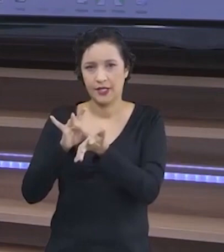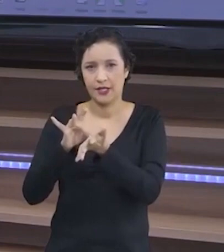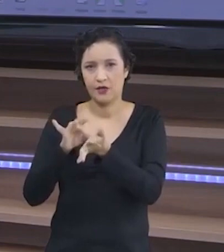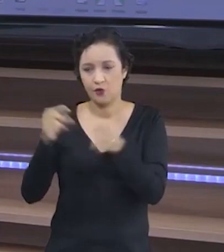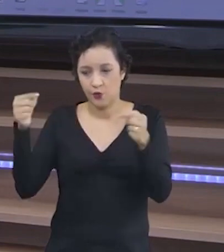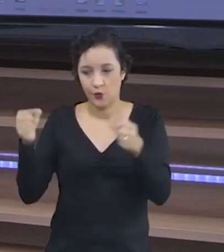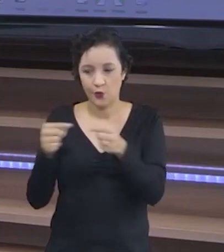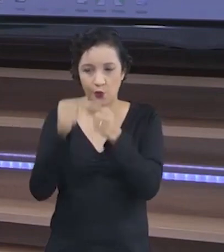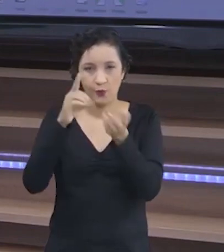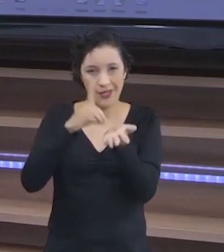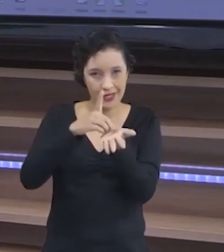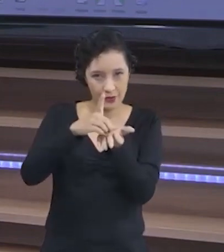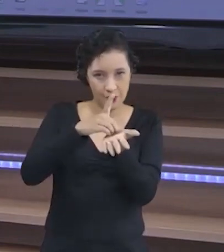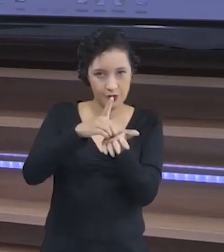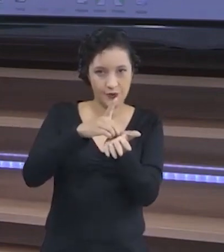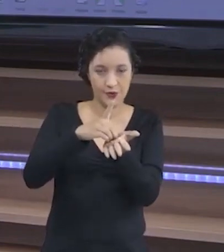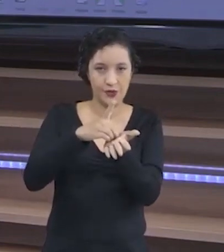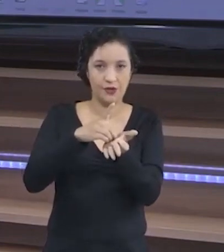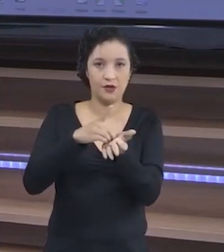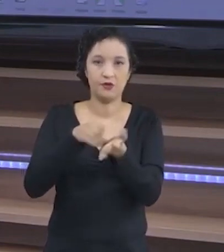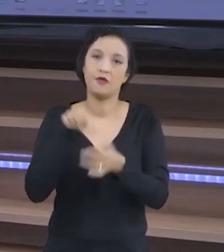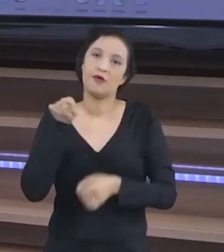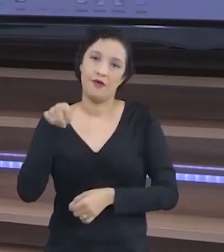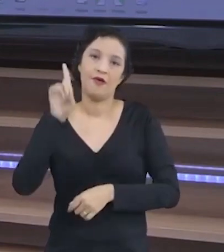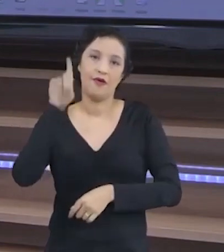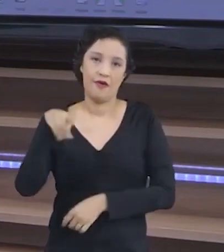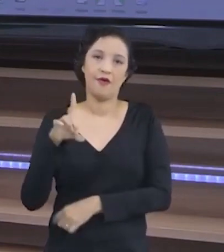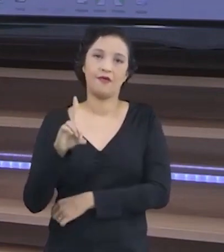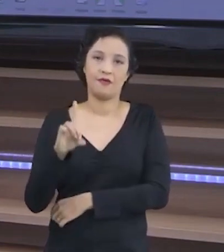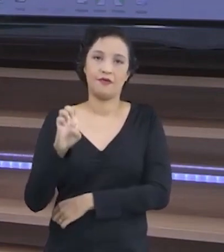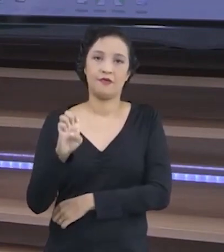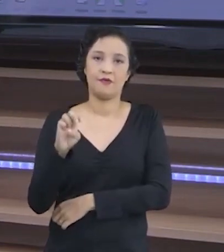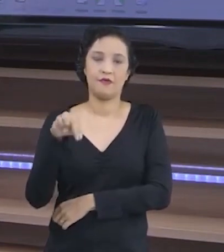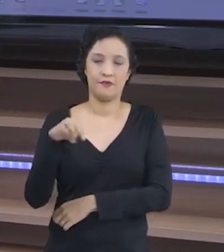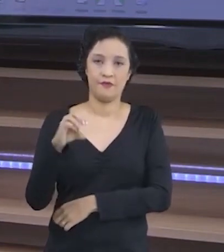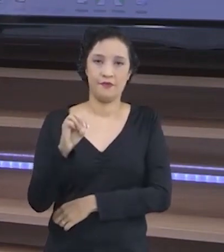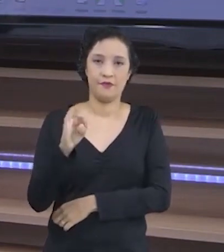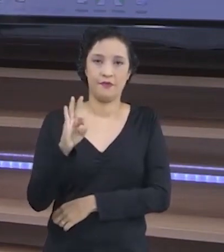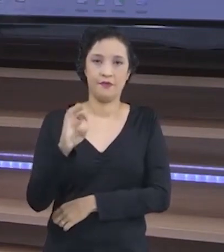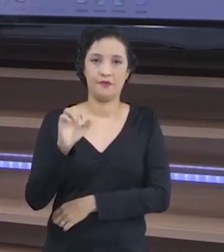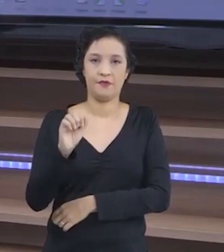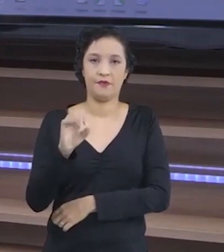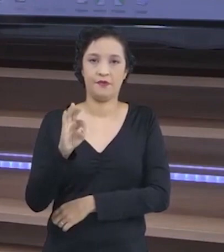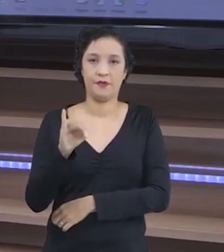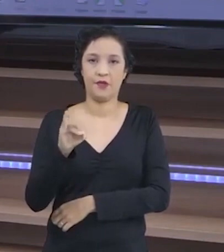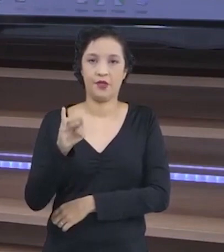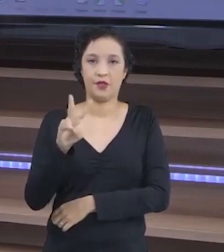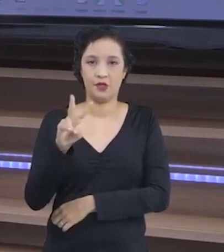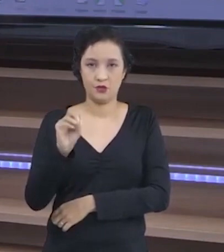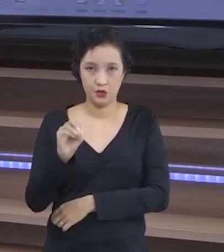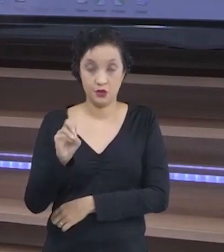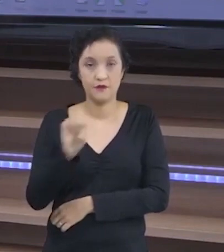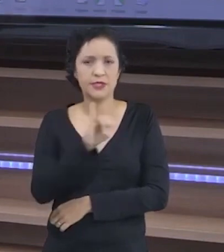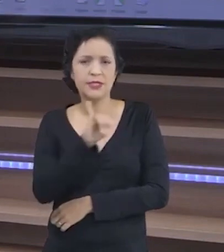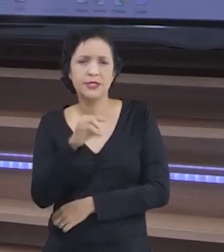bem literal, bem explícita, está no sentido denotativo. Quando eu tenho que fazer algumas